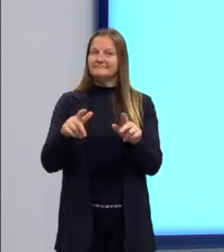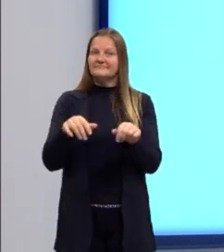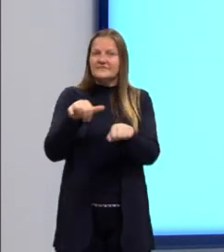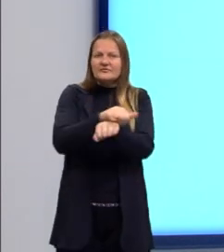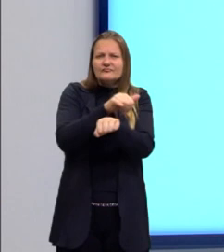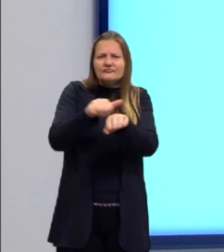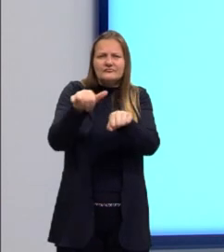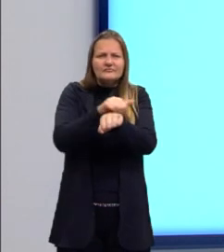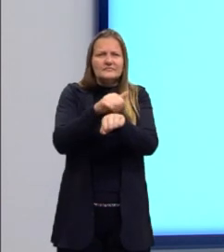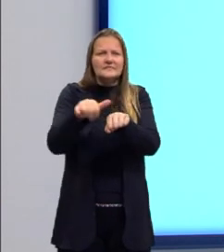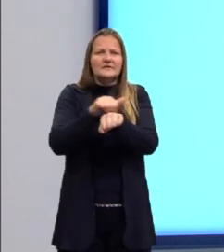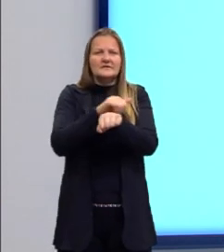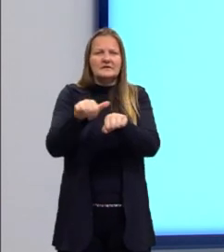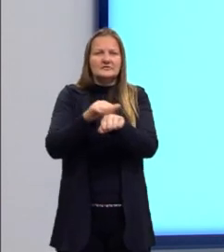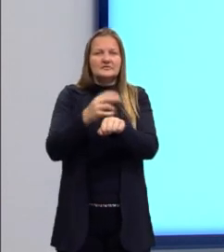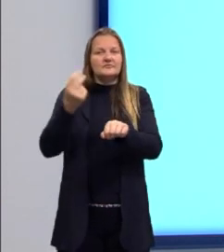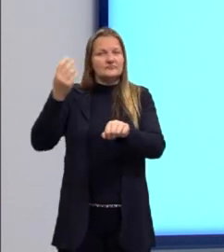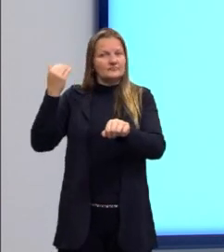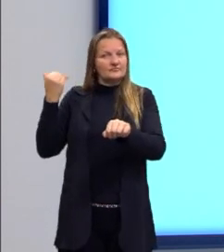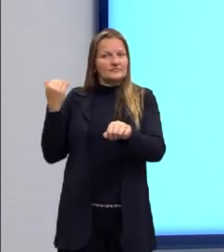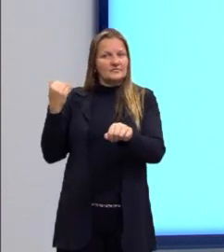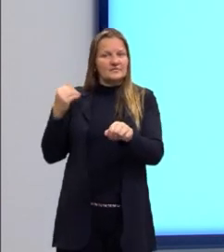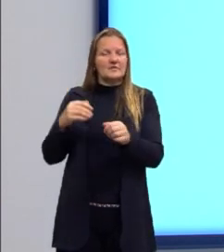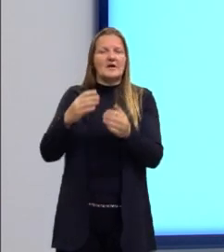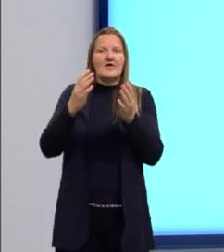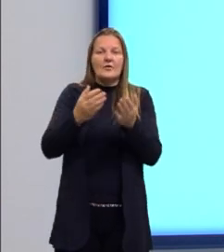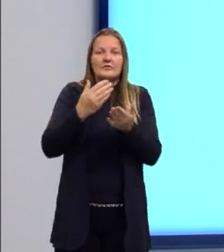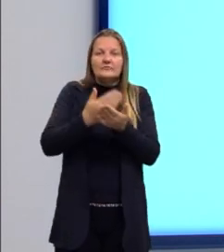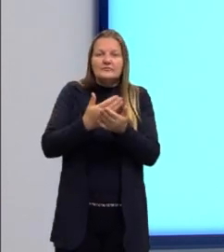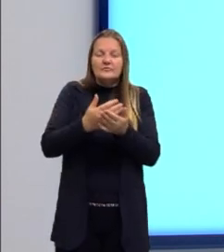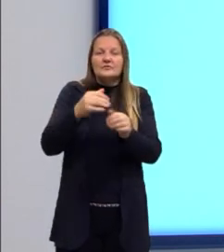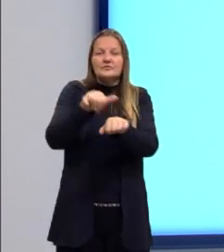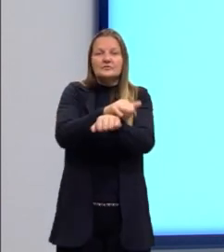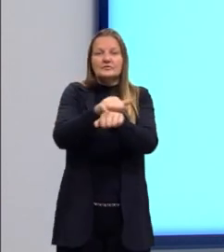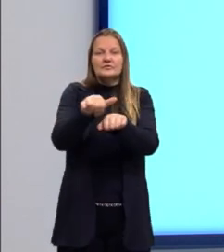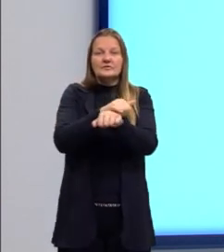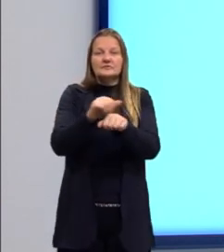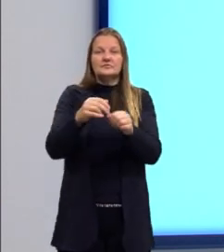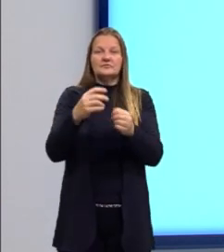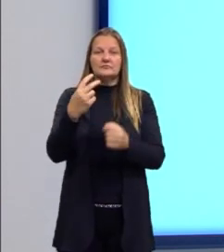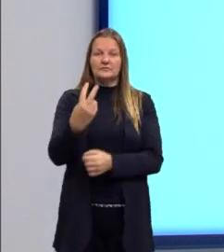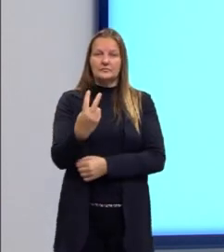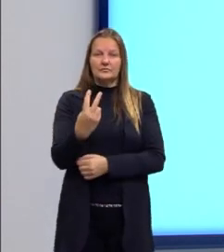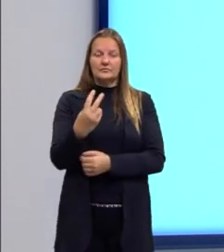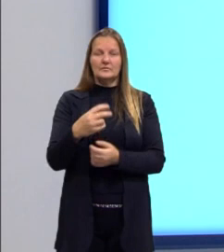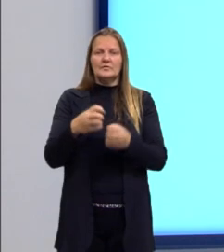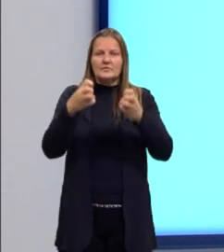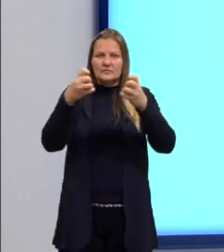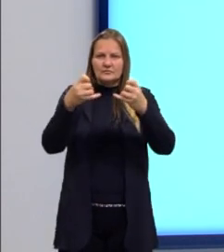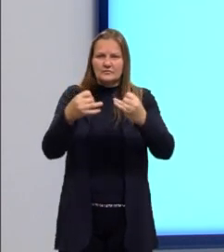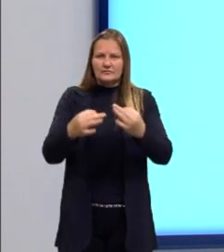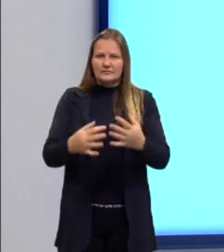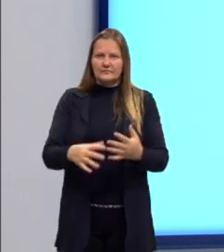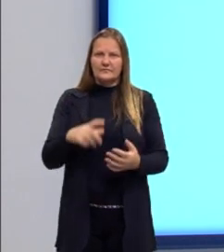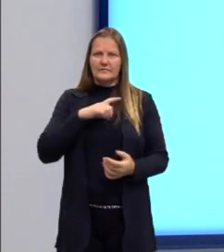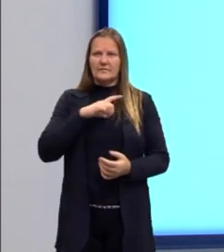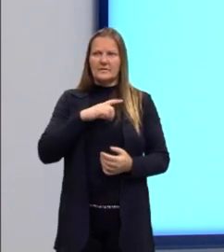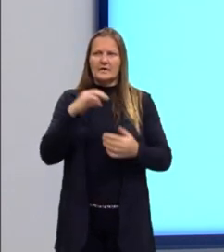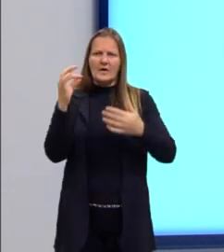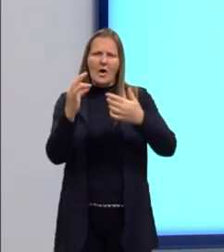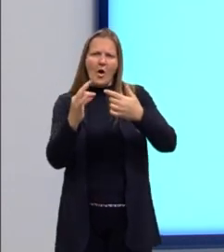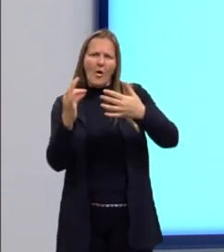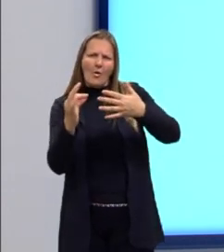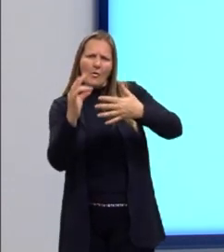que nós já passamos na parte 1 e agora no iníciozinho da parte 2 nós temos alguns